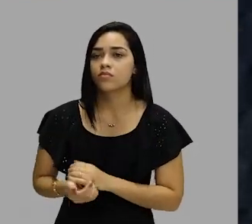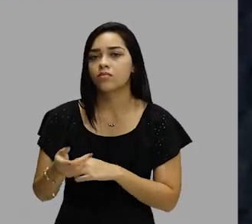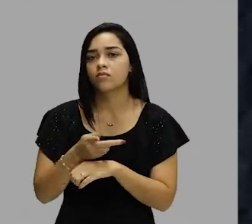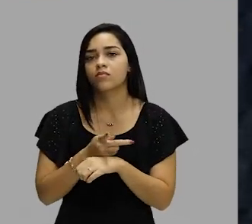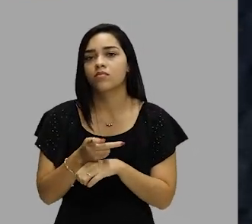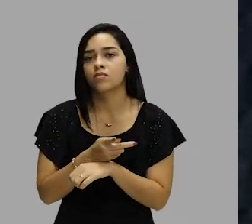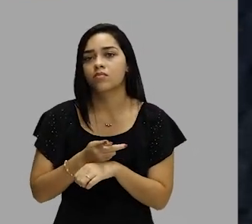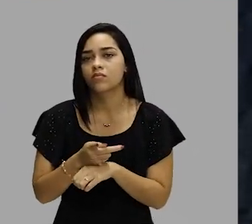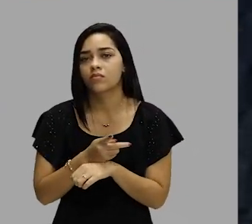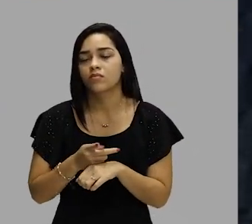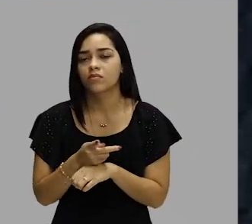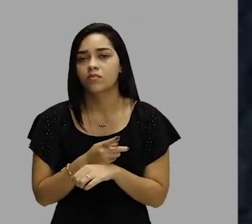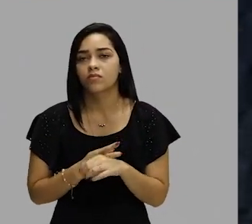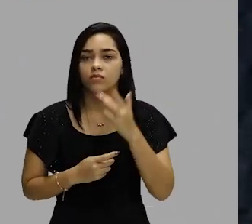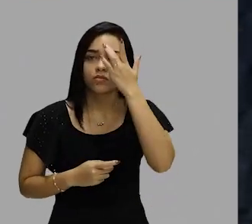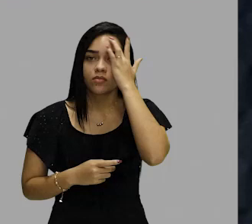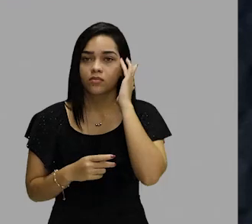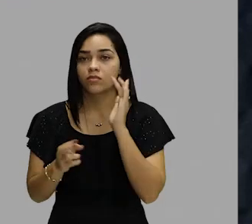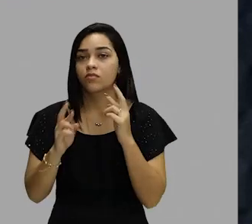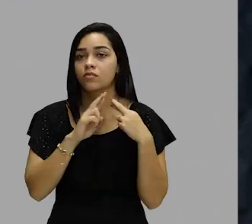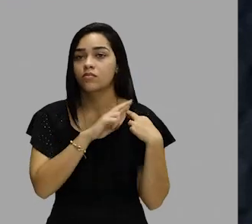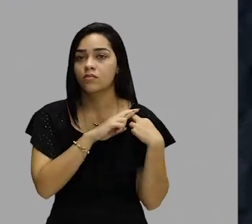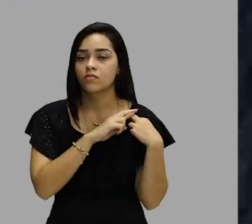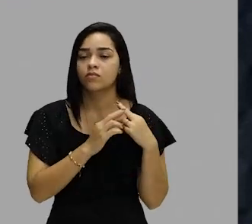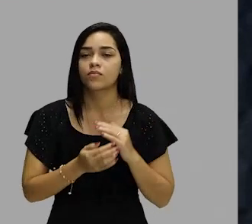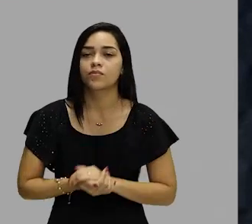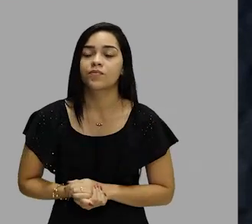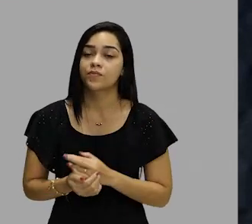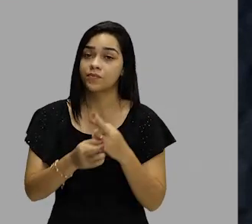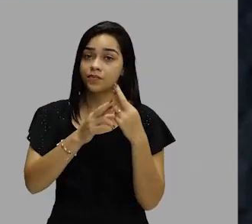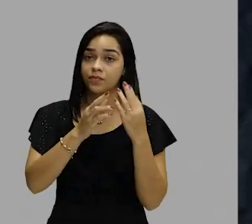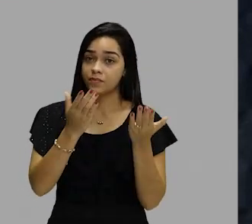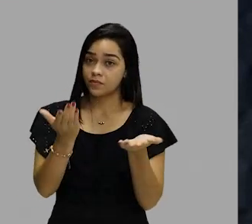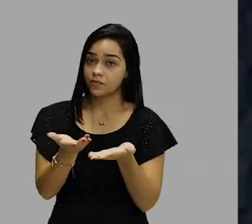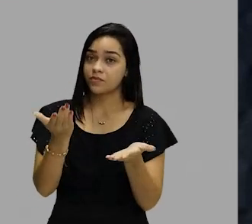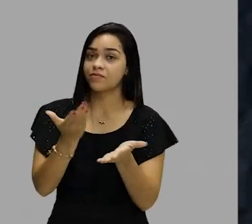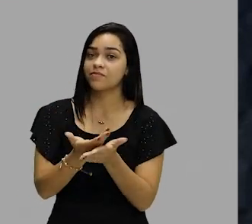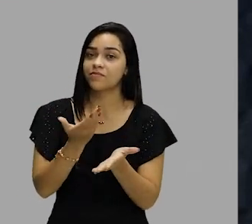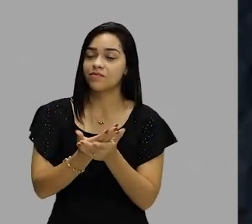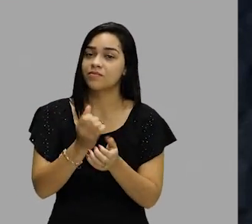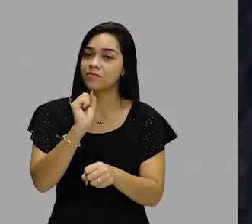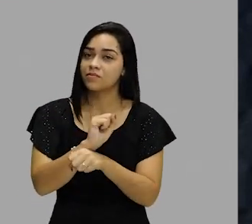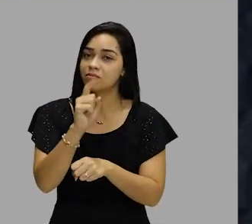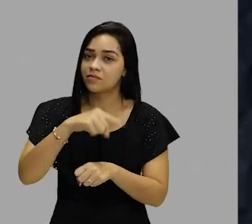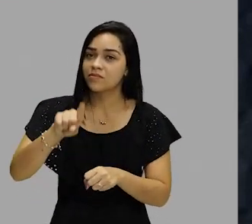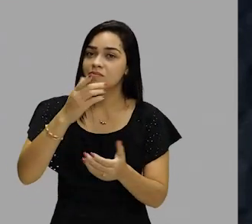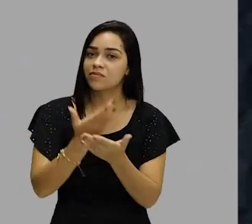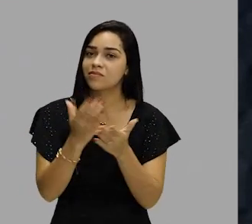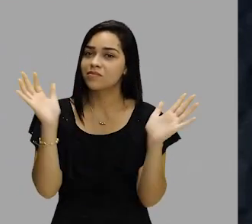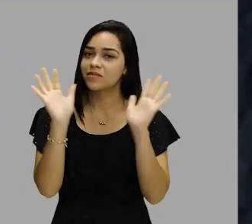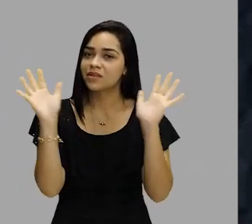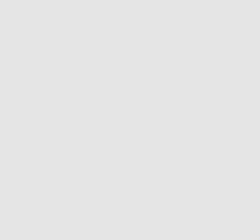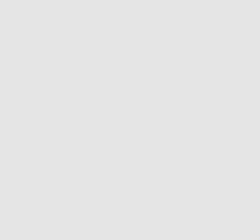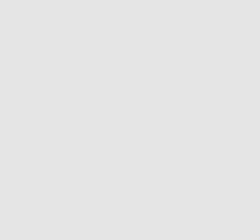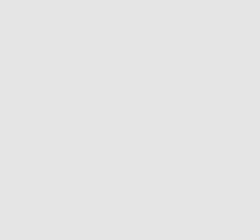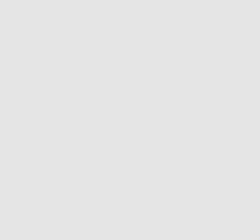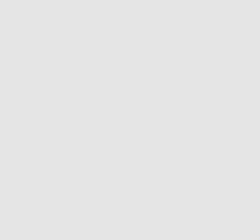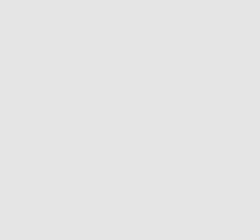Procure um agente ambiental responsável. Pessoal, essa foi a aula de hoje. Espero vocês na próxima aula. Tchau, tchau.